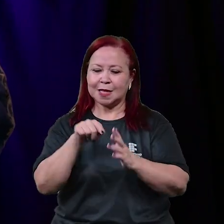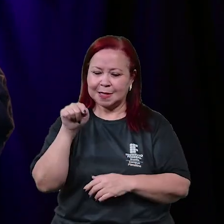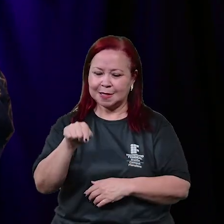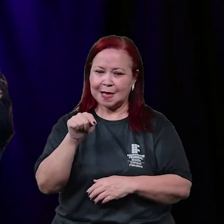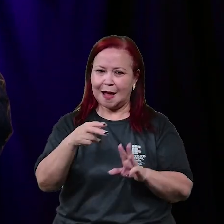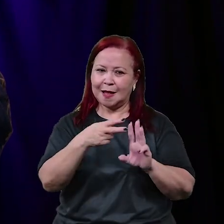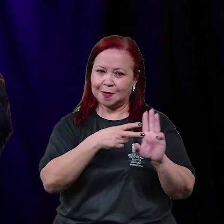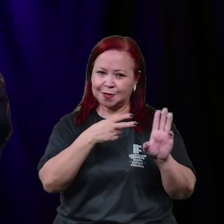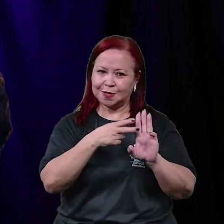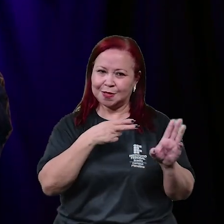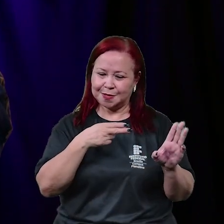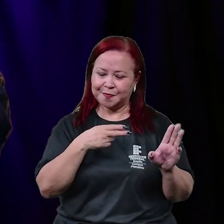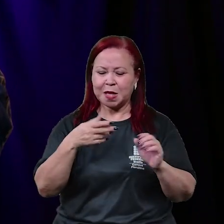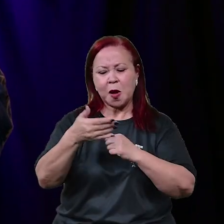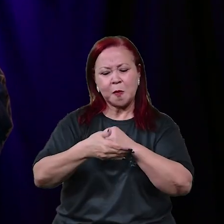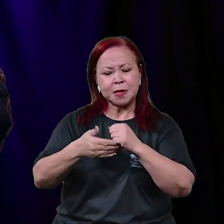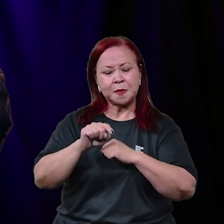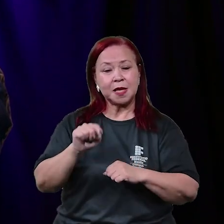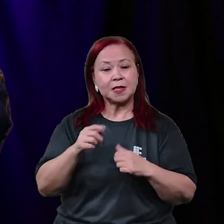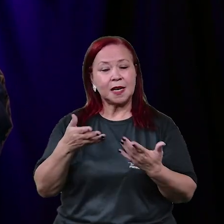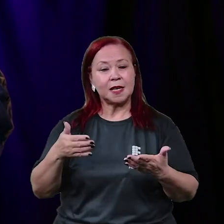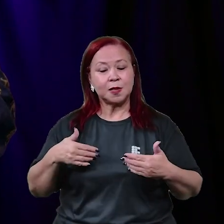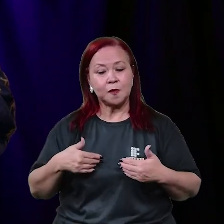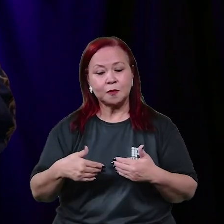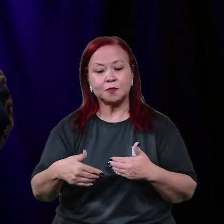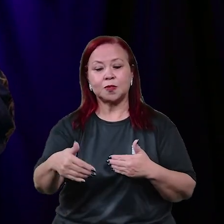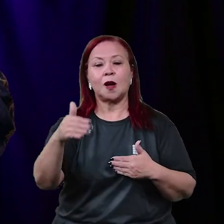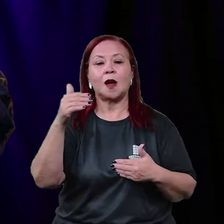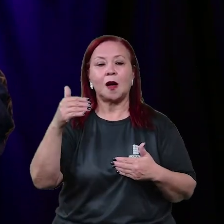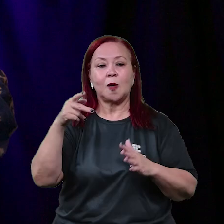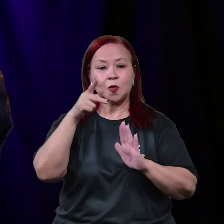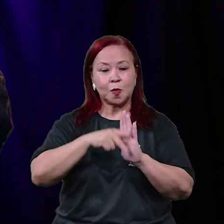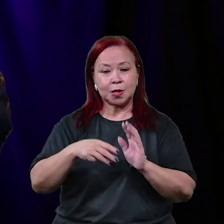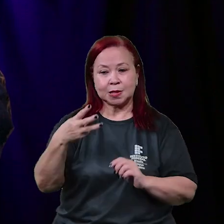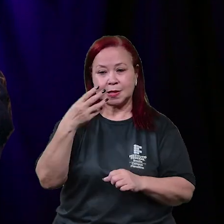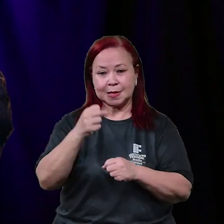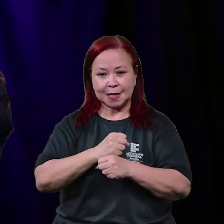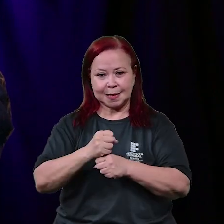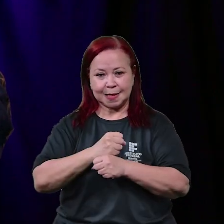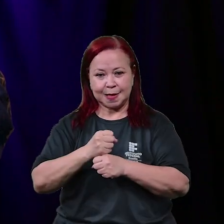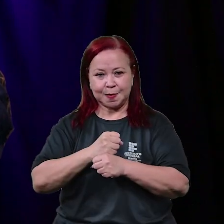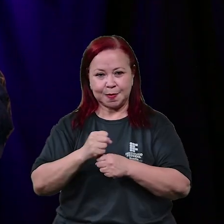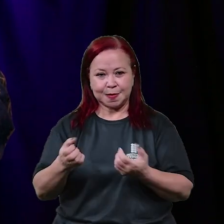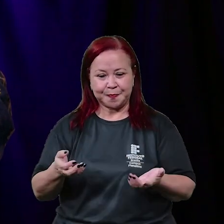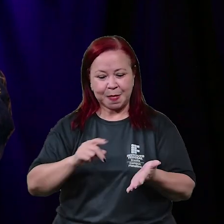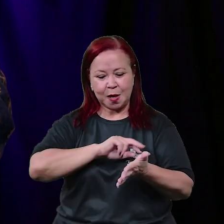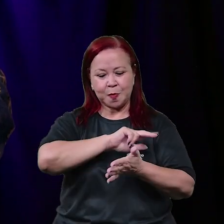é deles, né? Então, basicamente, esse foi o percurso do projeto nesses